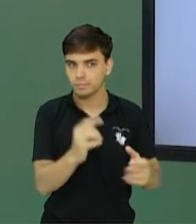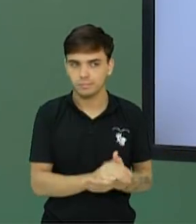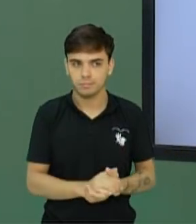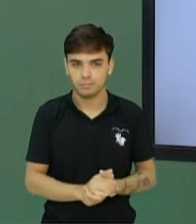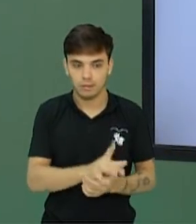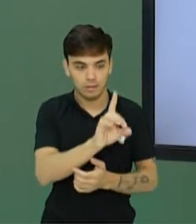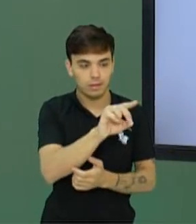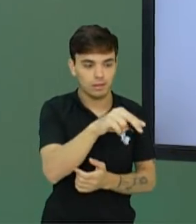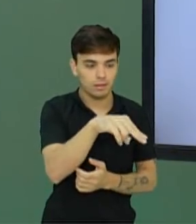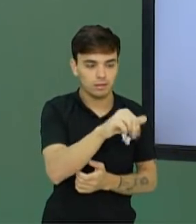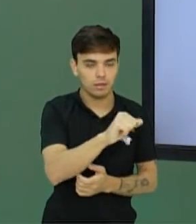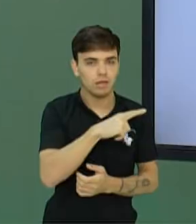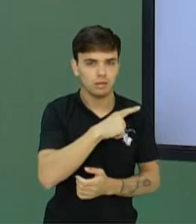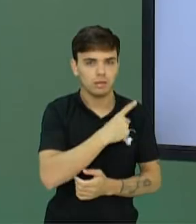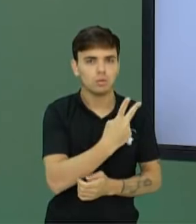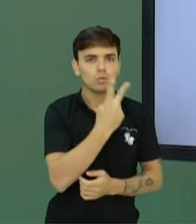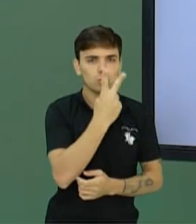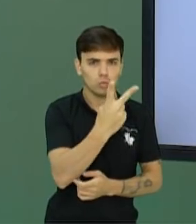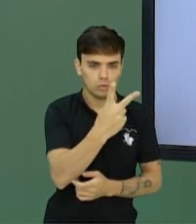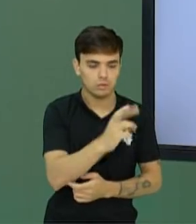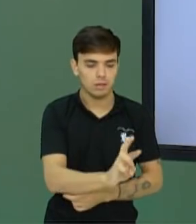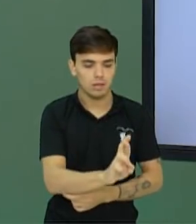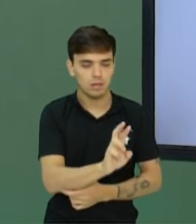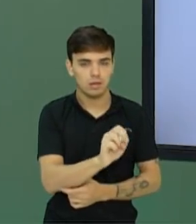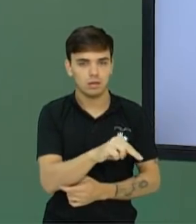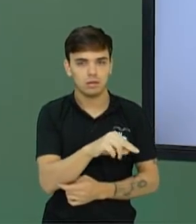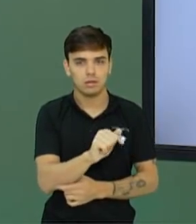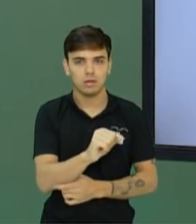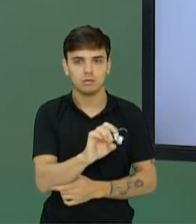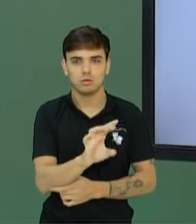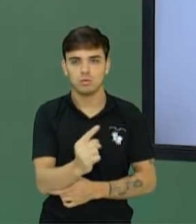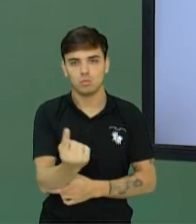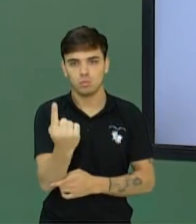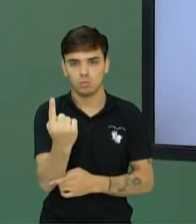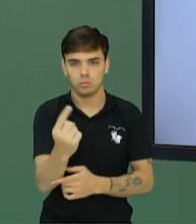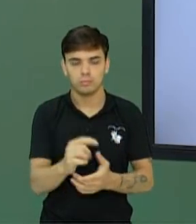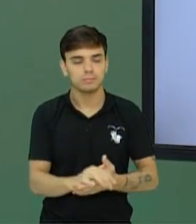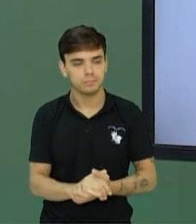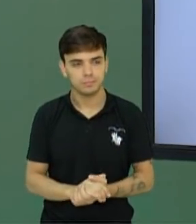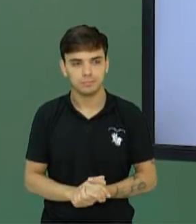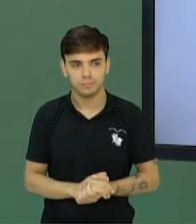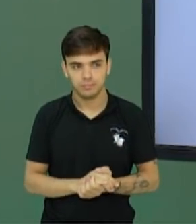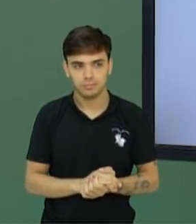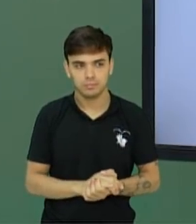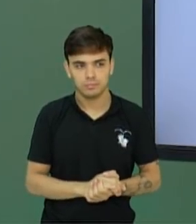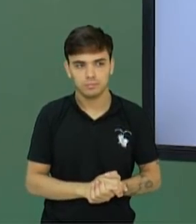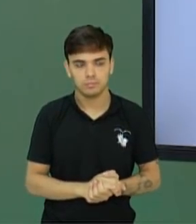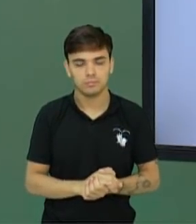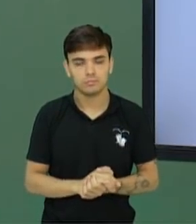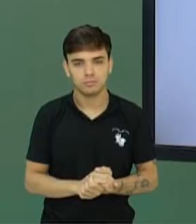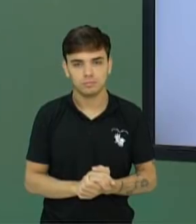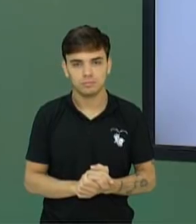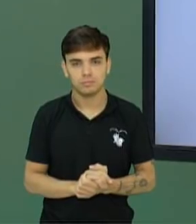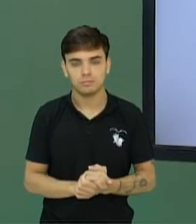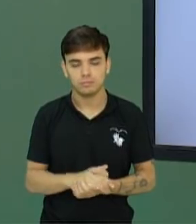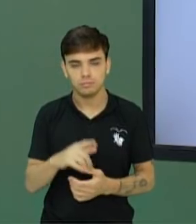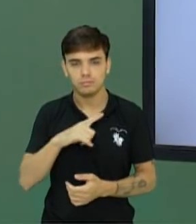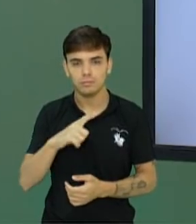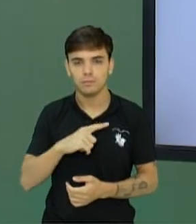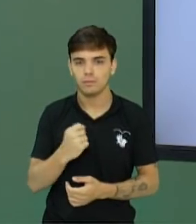O RNA tem uma. Nessa fita do RNA, nós temos algumas